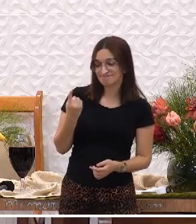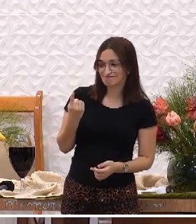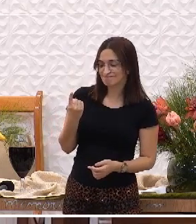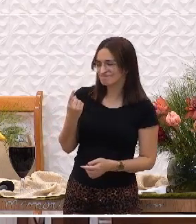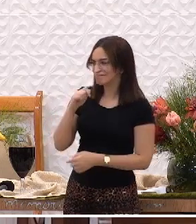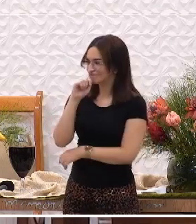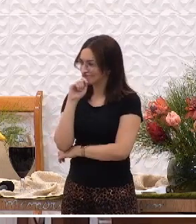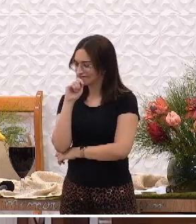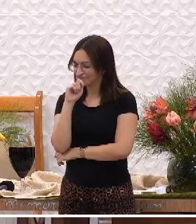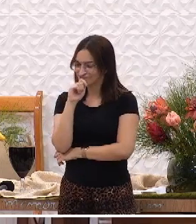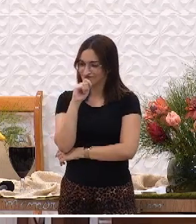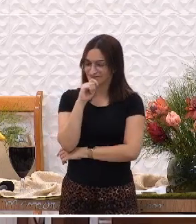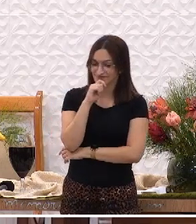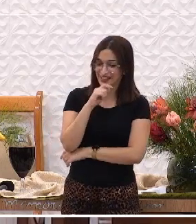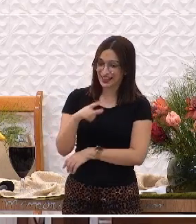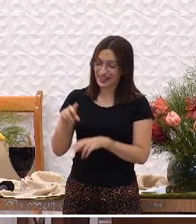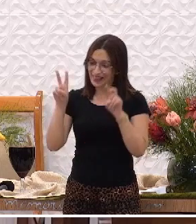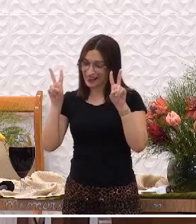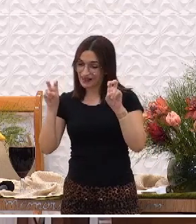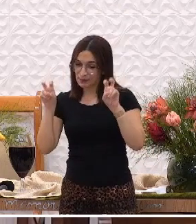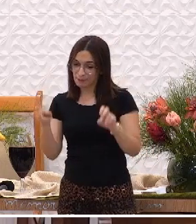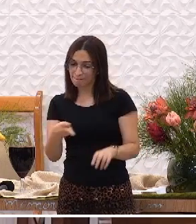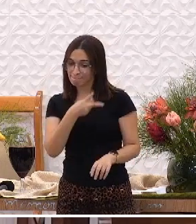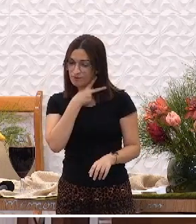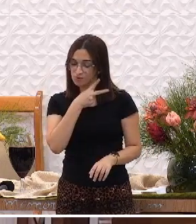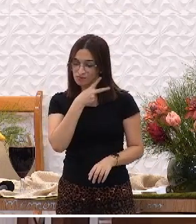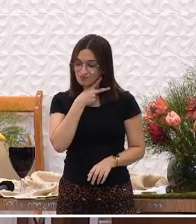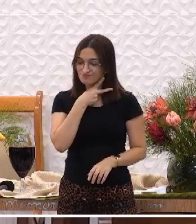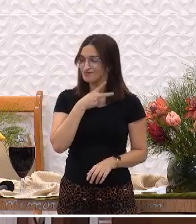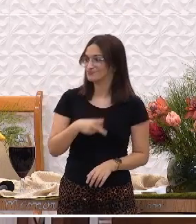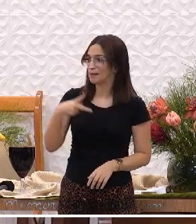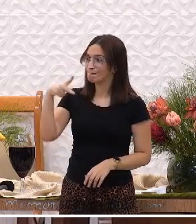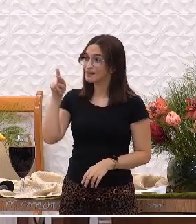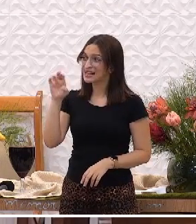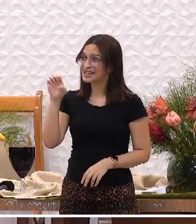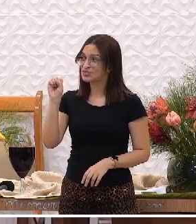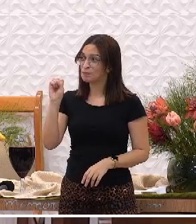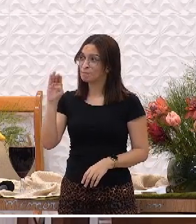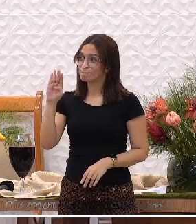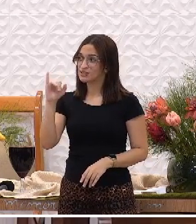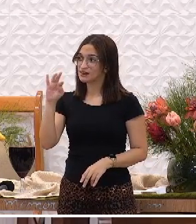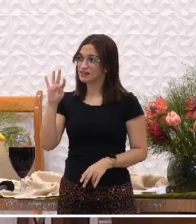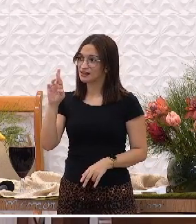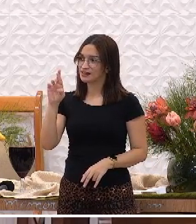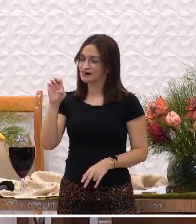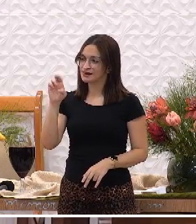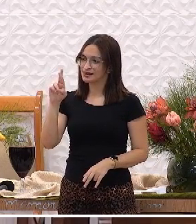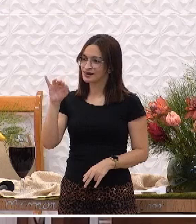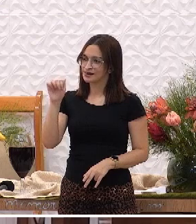para mim, ele é meio estranho, mas talvez seja relacionado à forma de conselho, né, com presbíteros e tal.